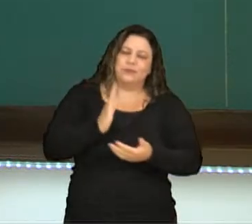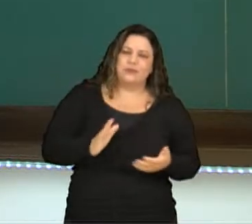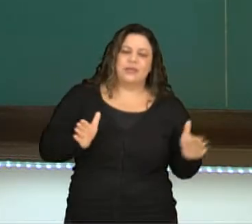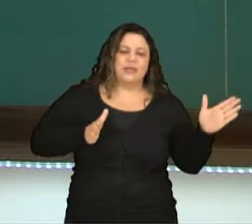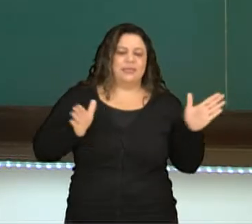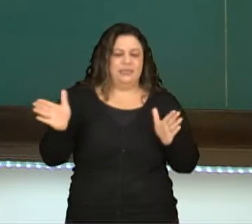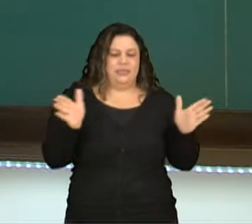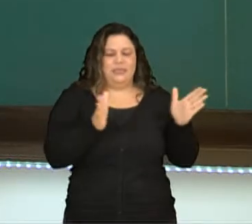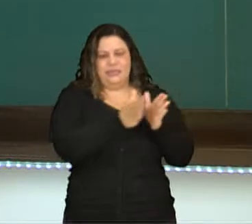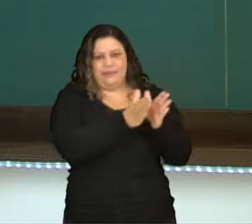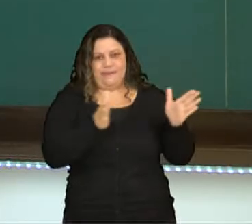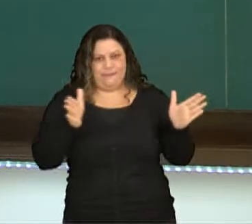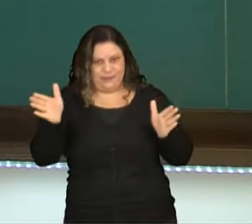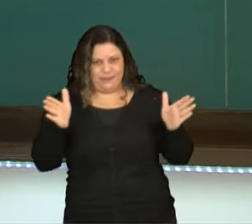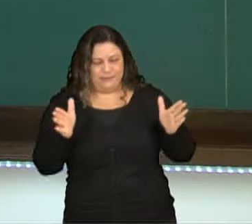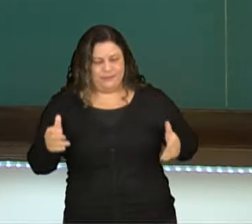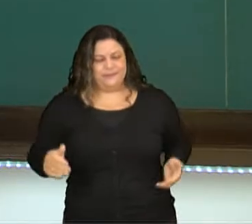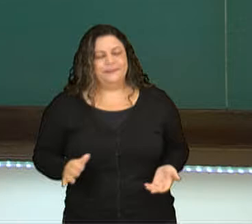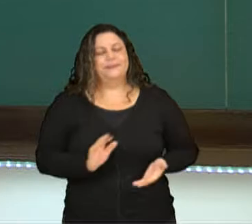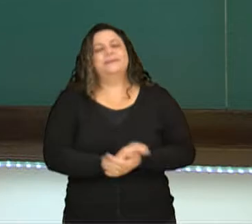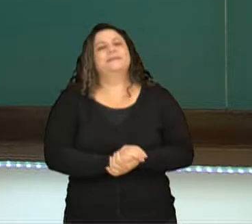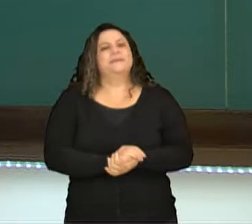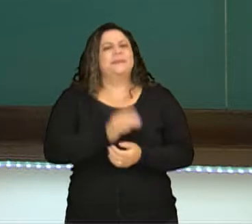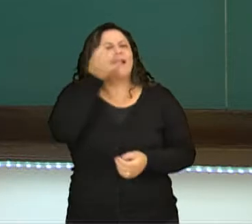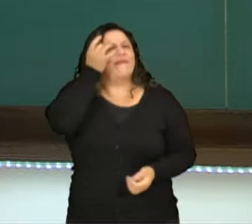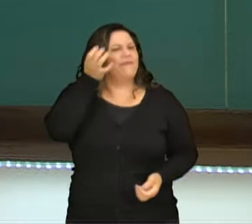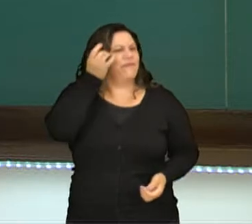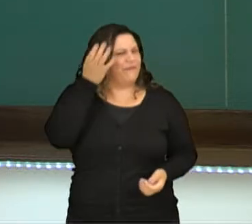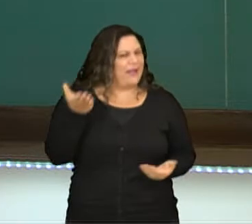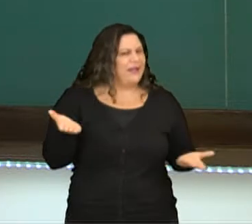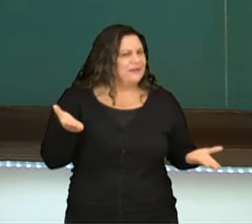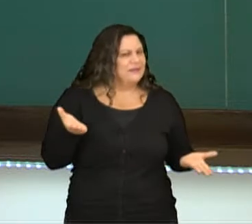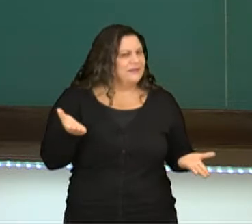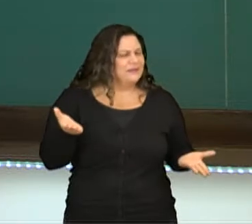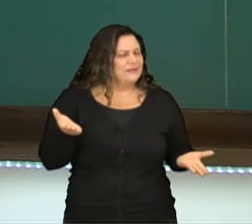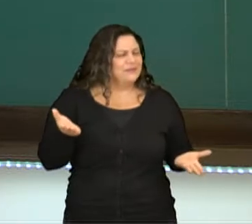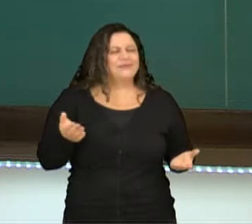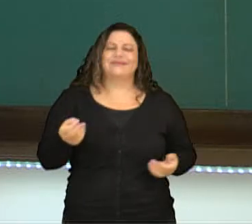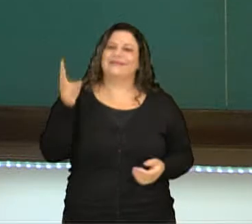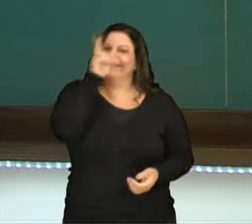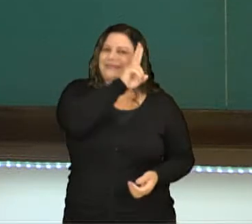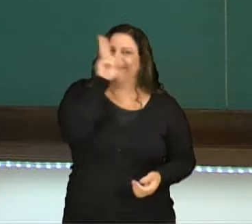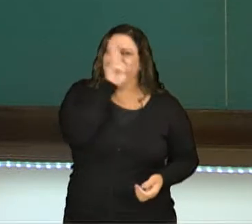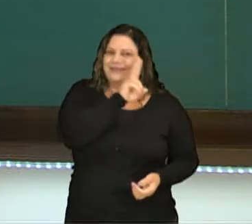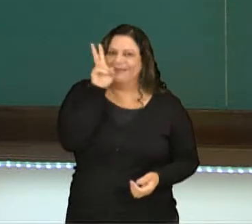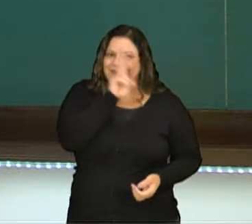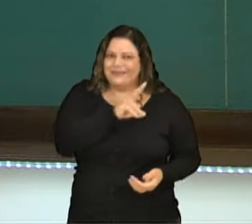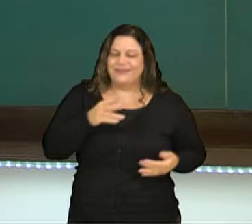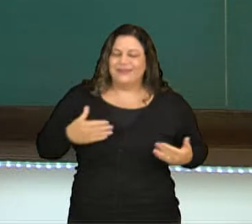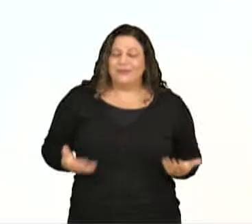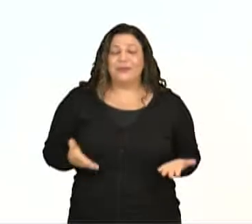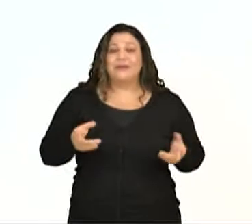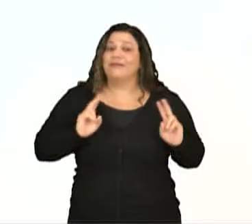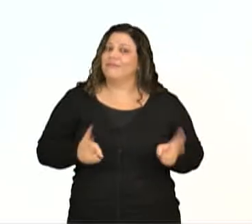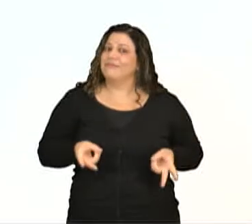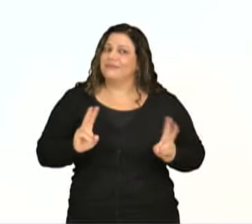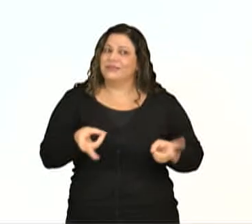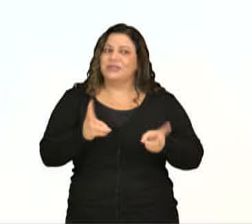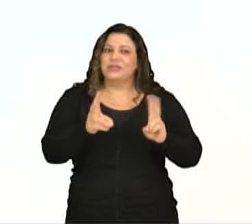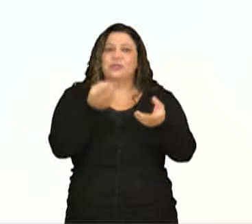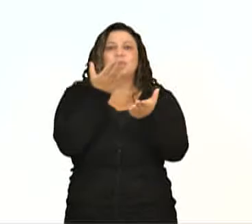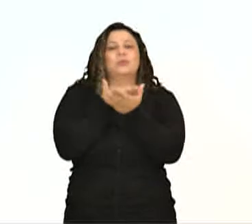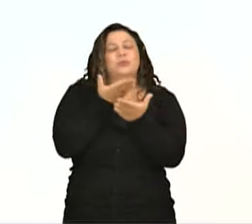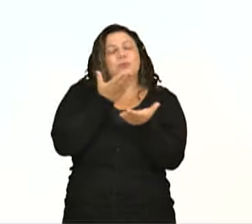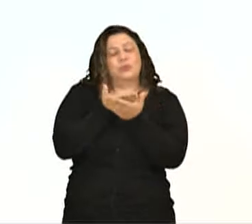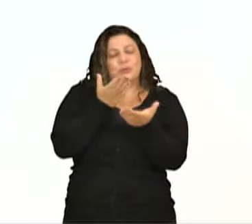da República Oligárquica. Tranquilo? Se aqueceu? Lembrou disso? Então, para a gente continuar nossa